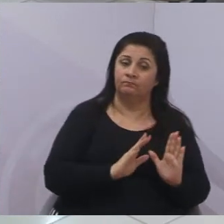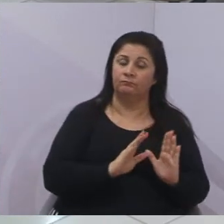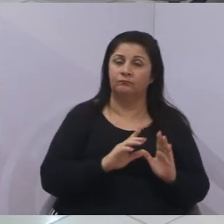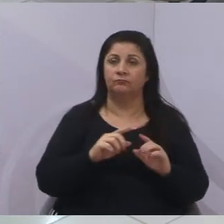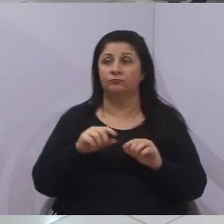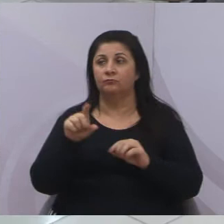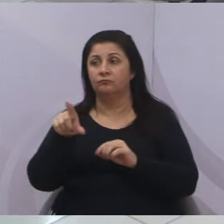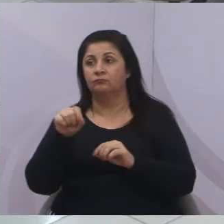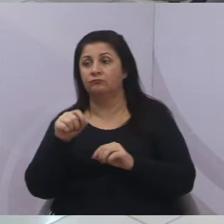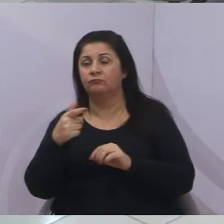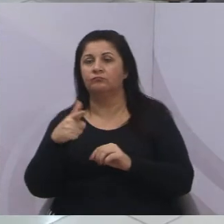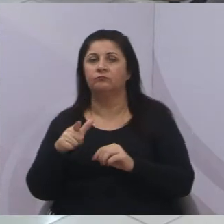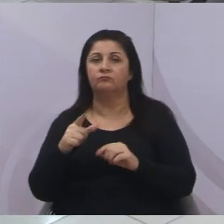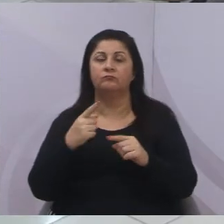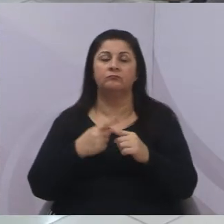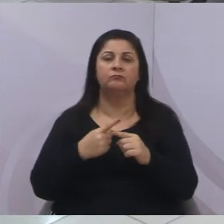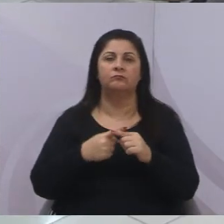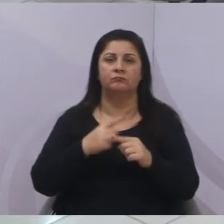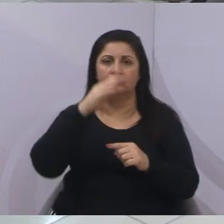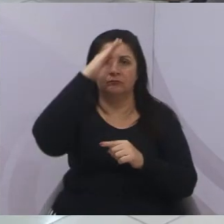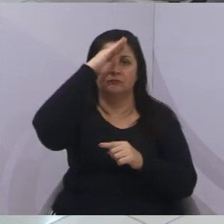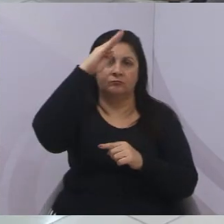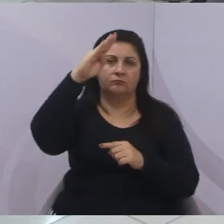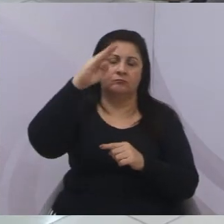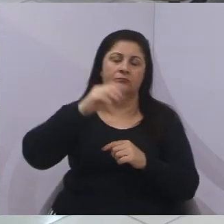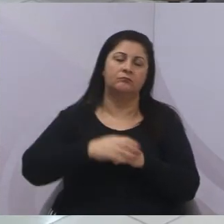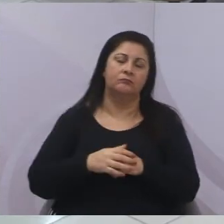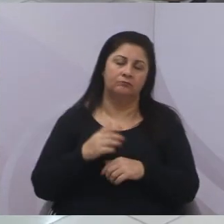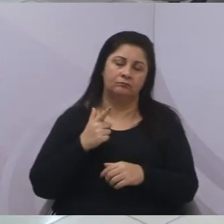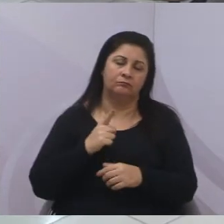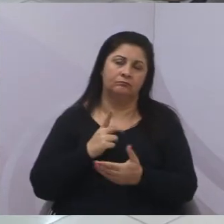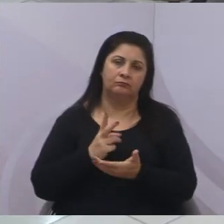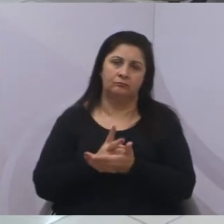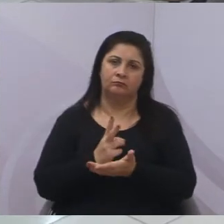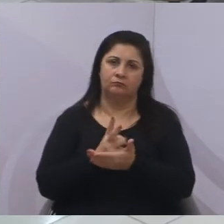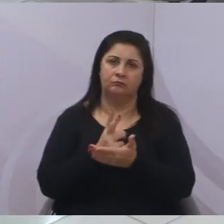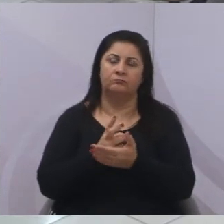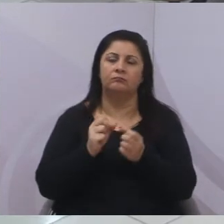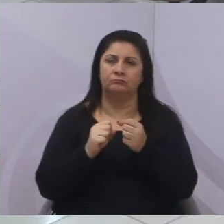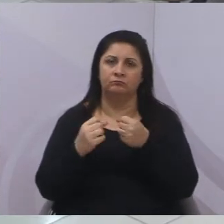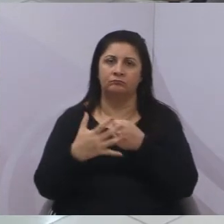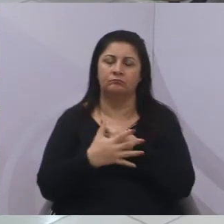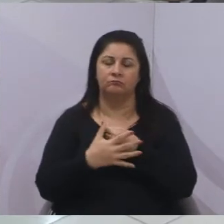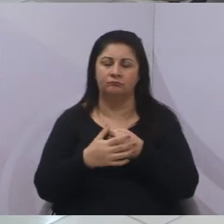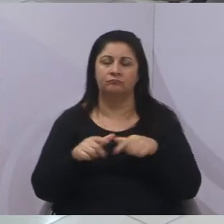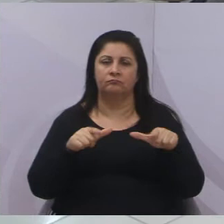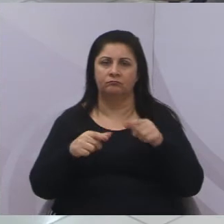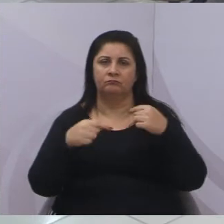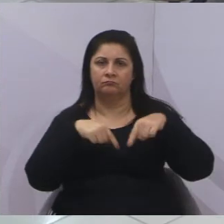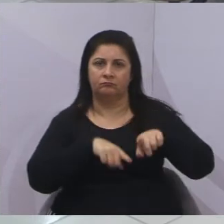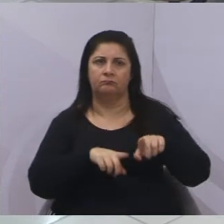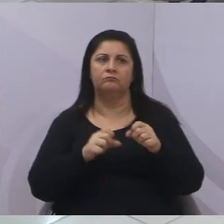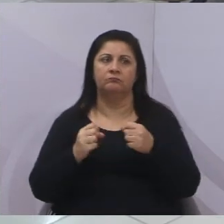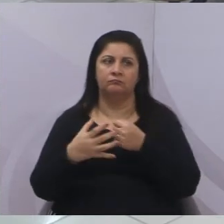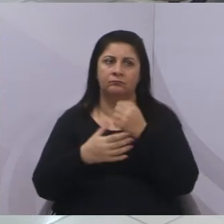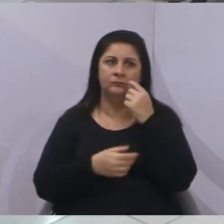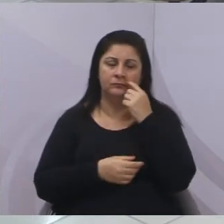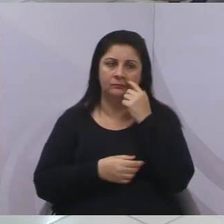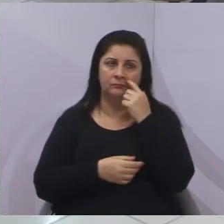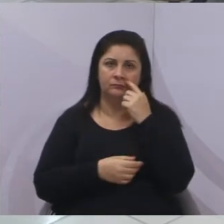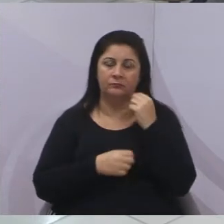porque a prioridade realmente foi a pandemia. Esse período que a Marilisa apresentou